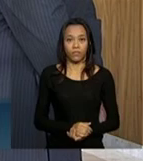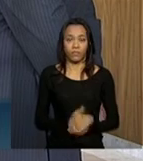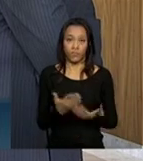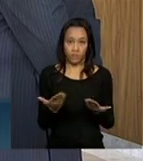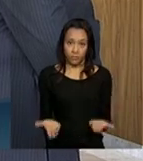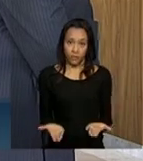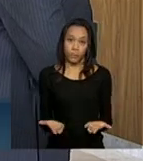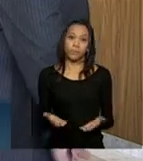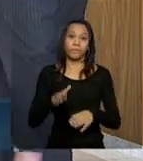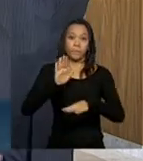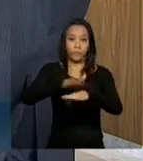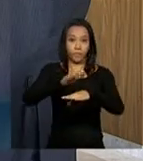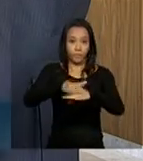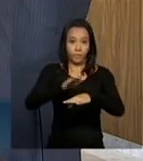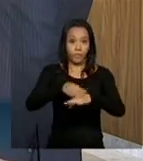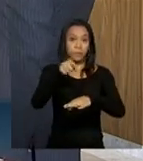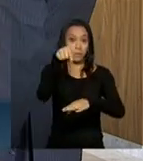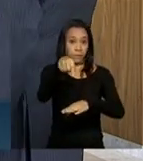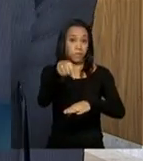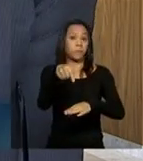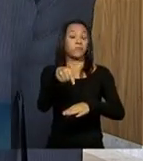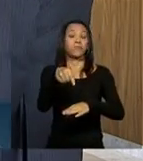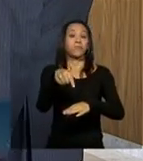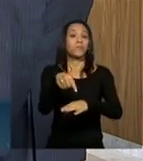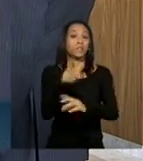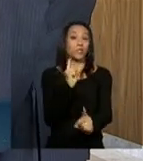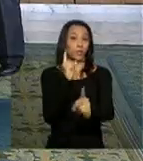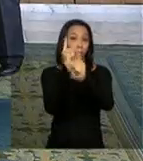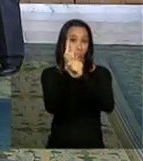Então, segundo a Convenção de Viena,